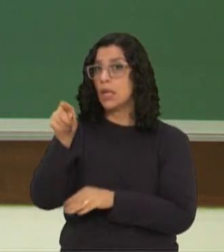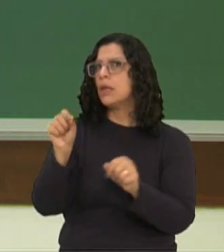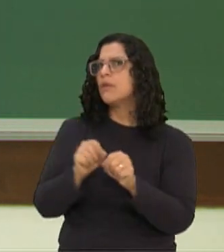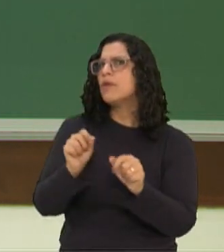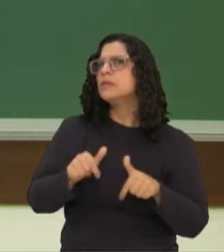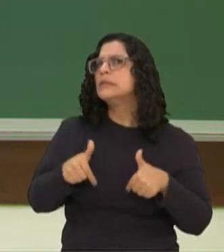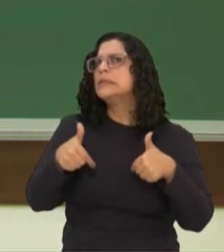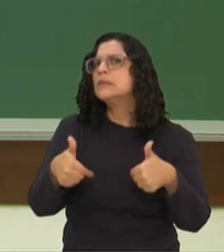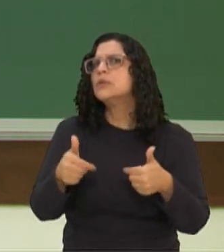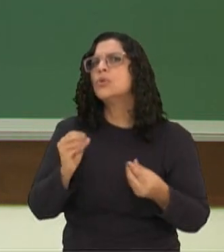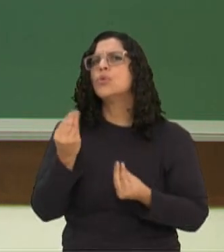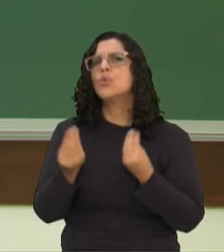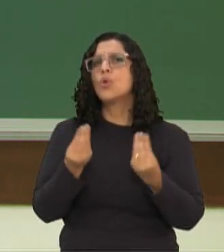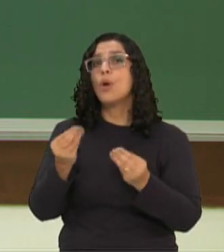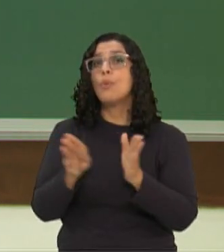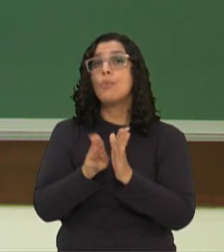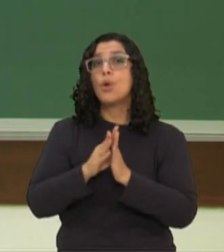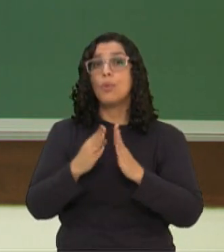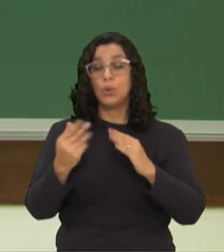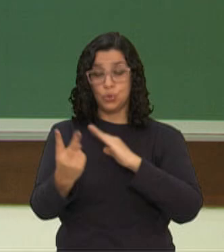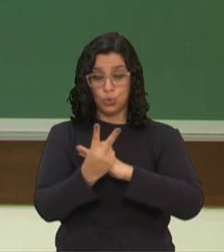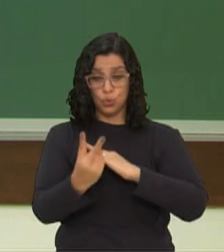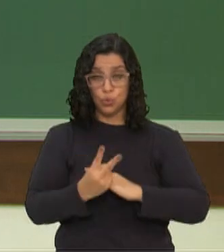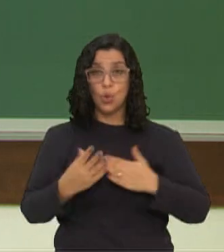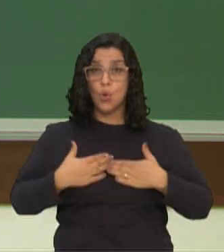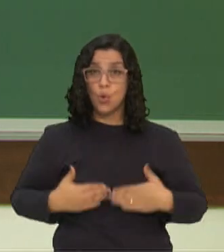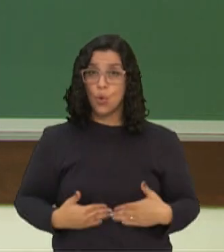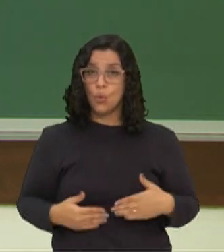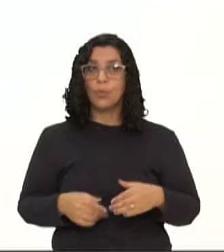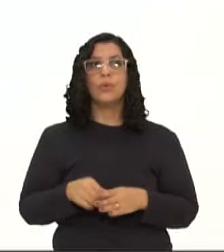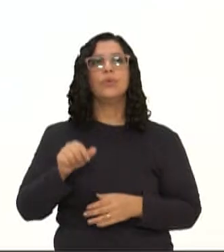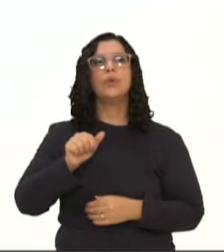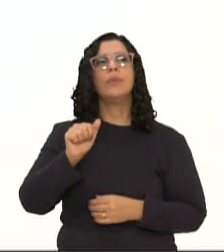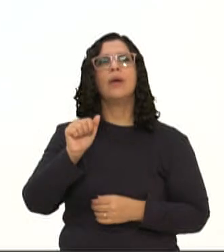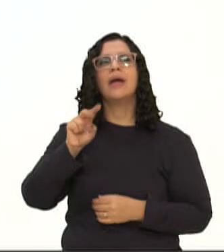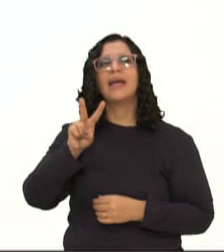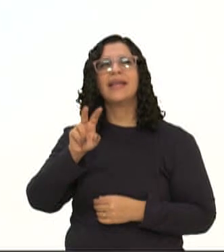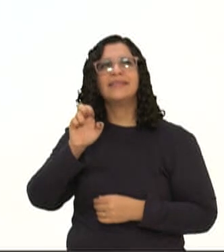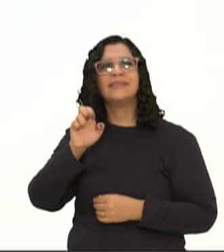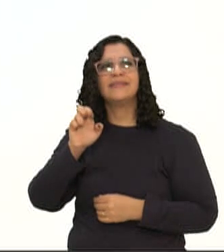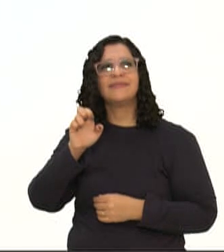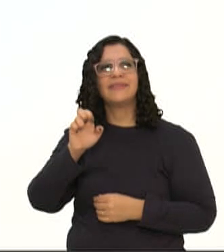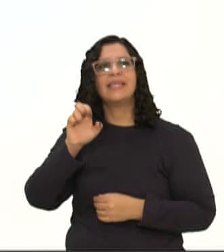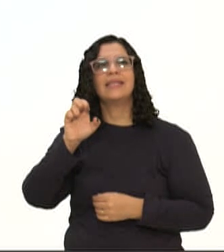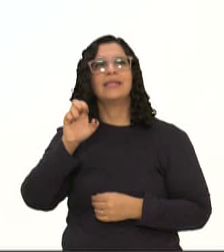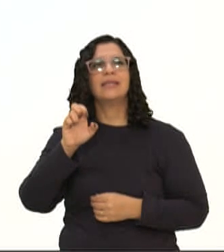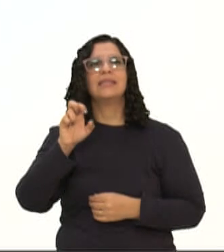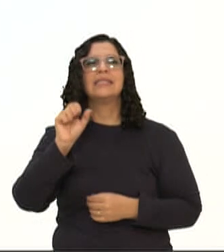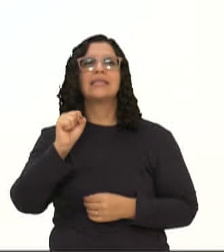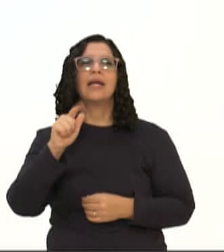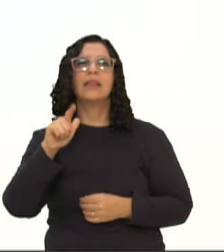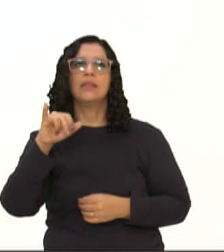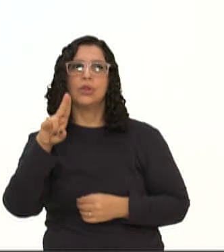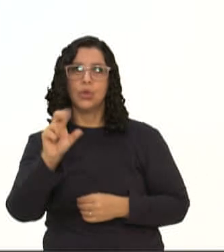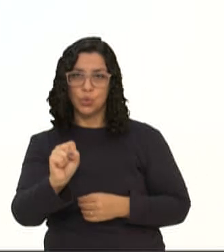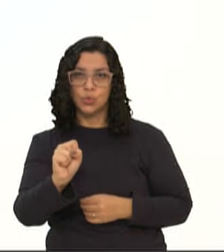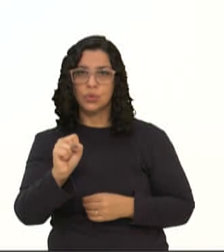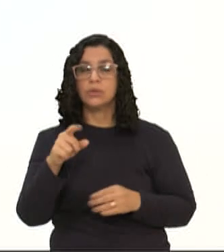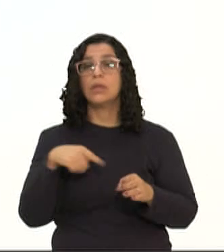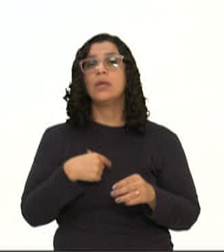agir diretamente no corpo humano. Esse cara é Andreas Vesalius, viveu em 1514